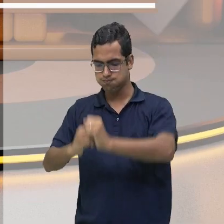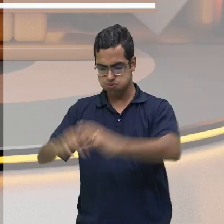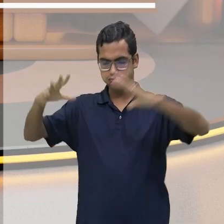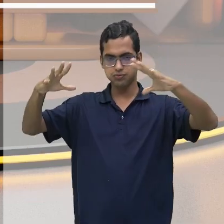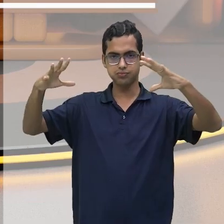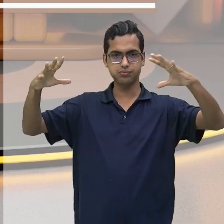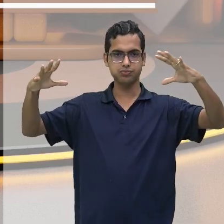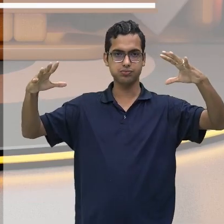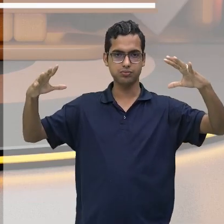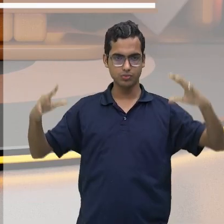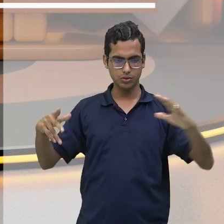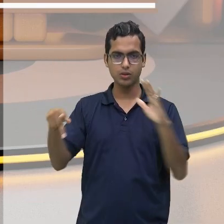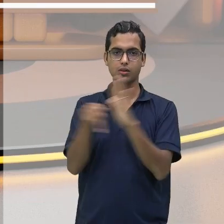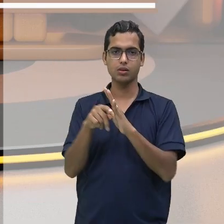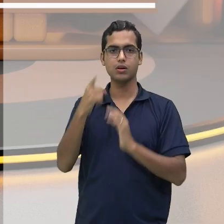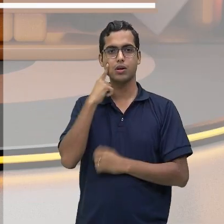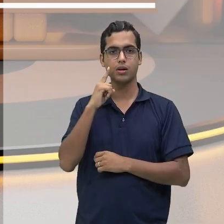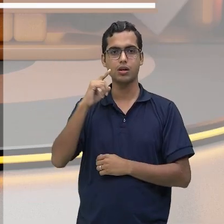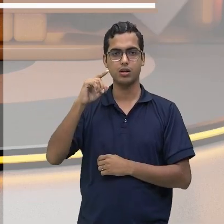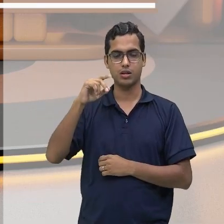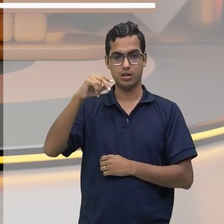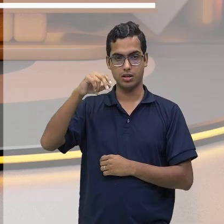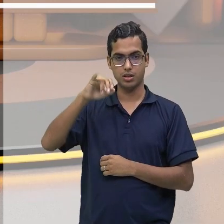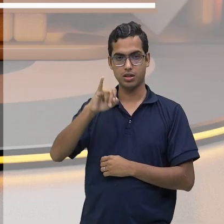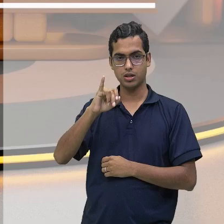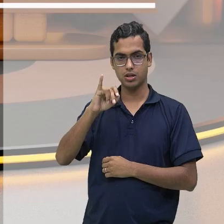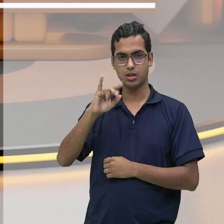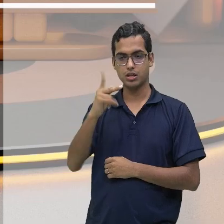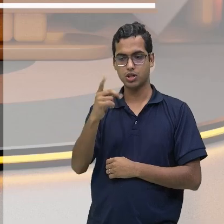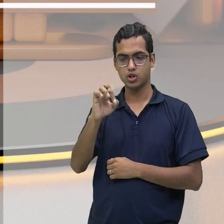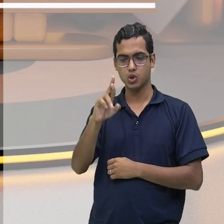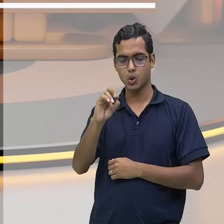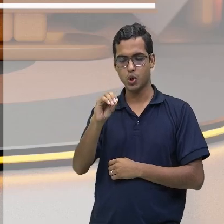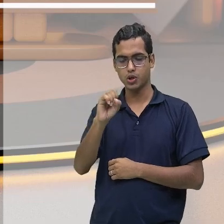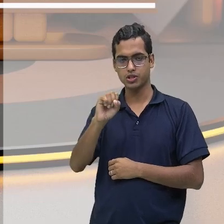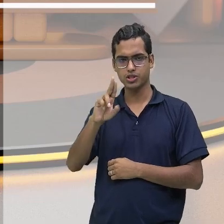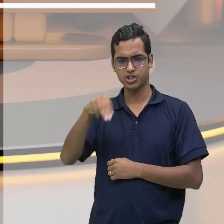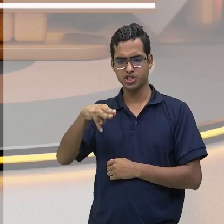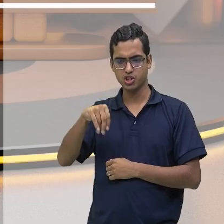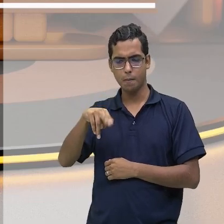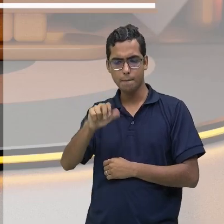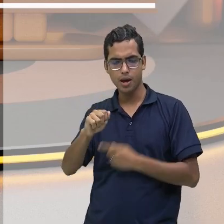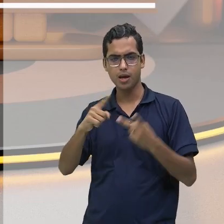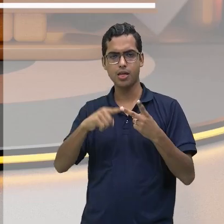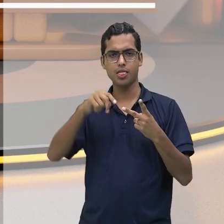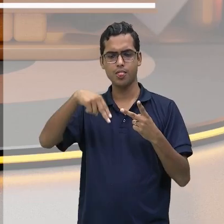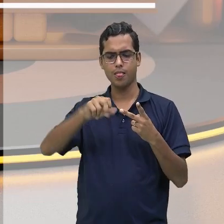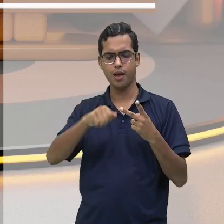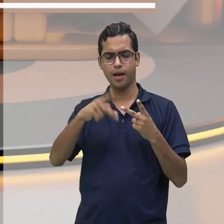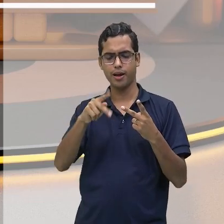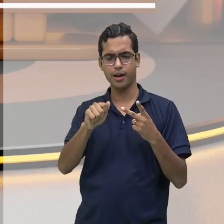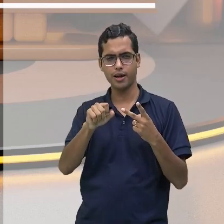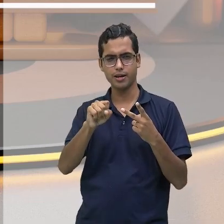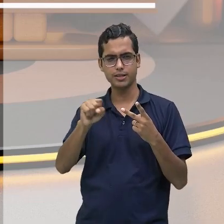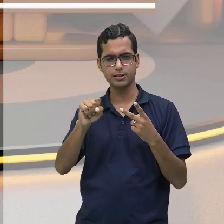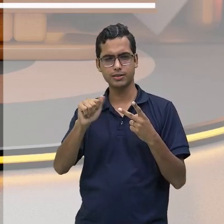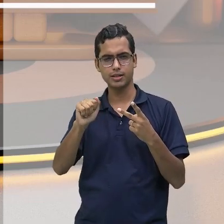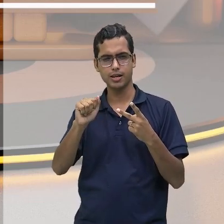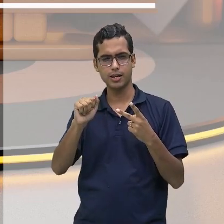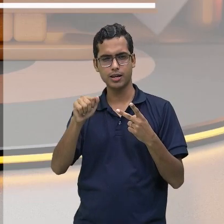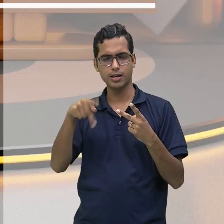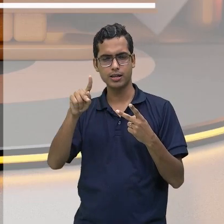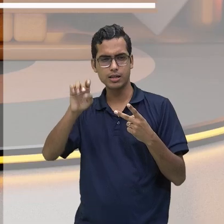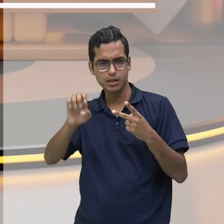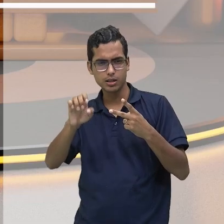Hiroshima quanto de Nagasaki. Então, o Japão, gente, em 10 anos, realmente aconteceu um